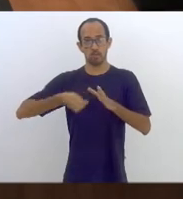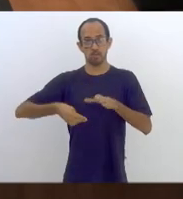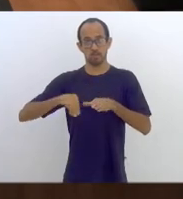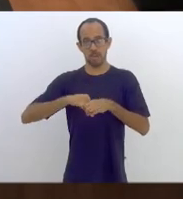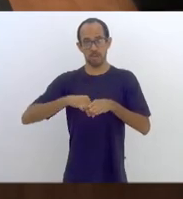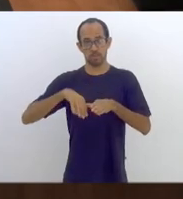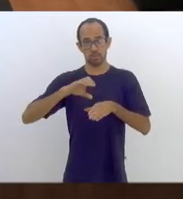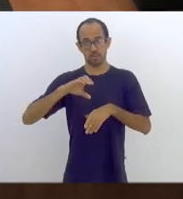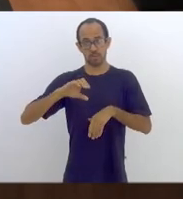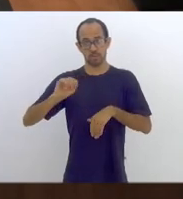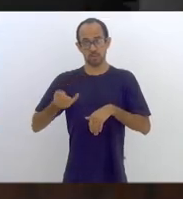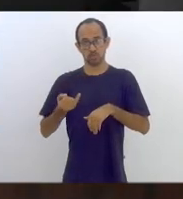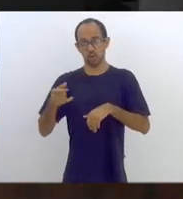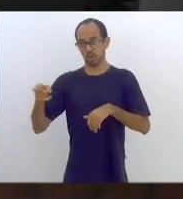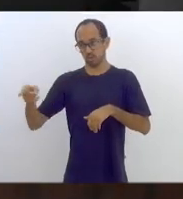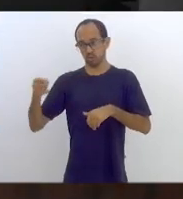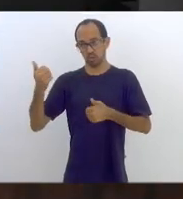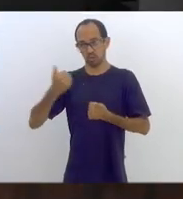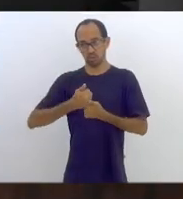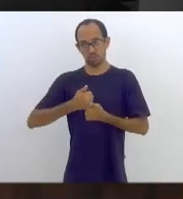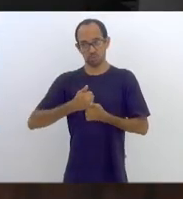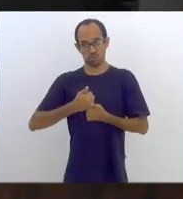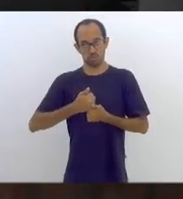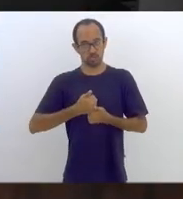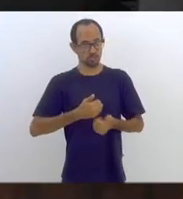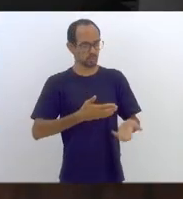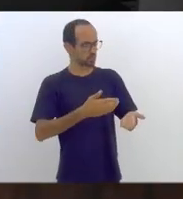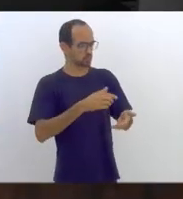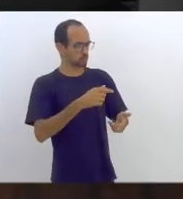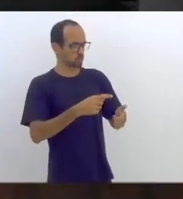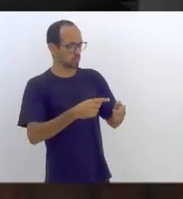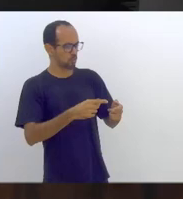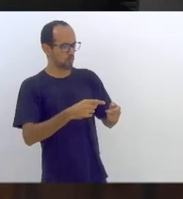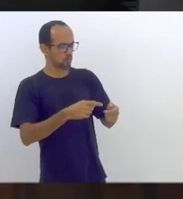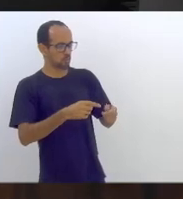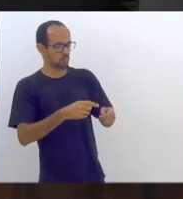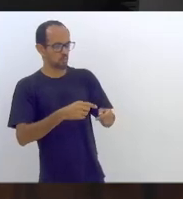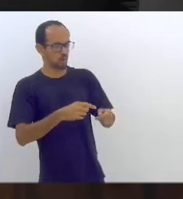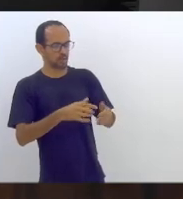que só ia colocar todo respeito